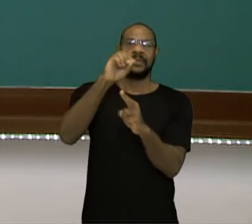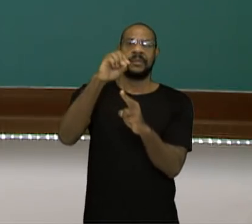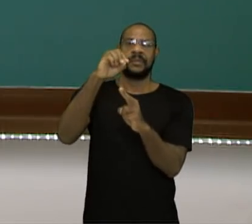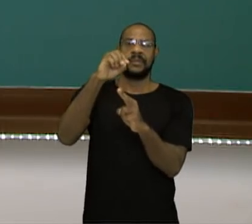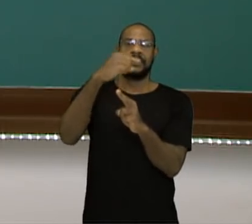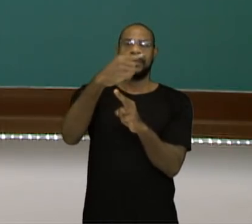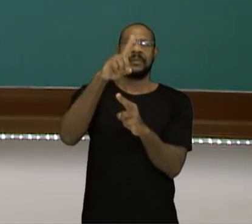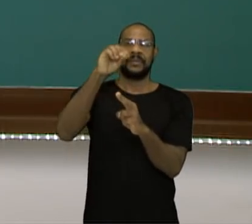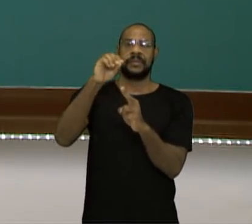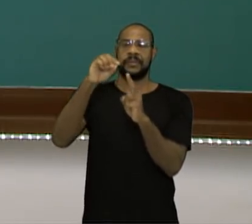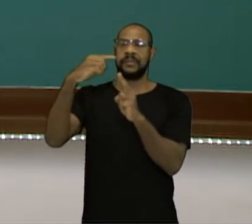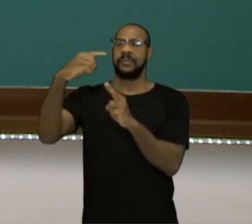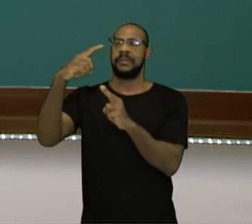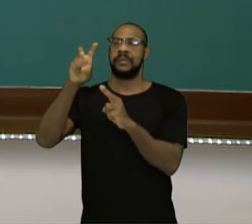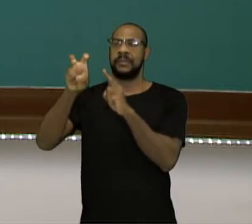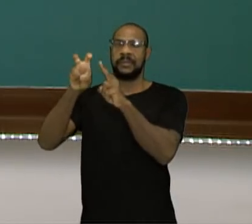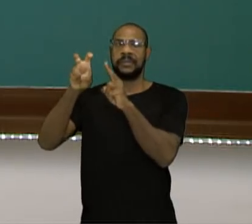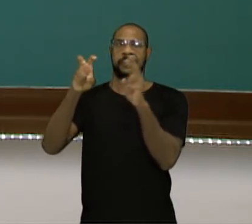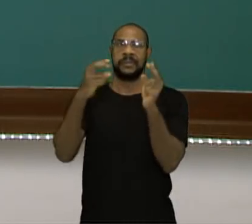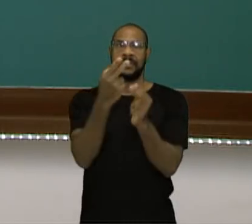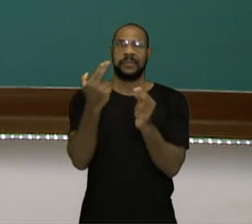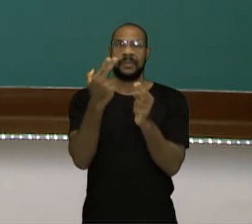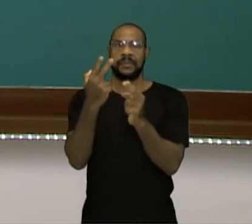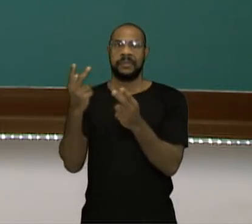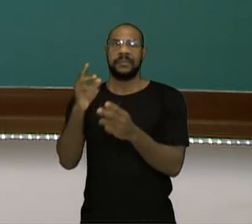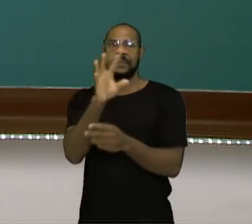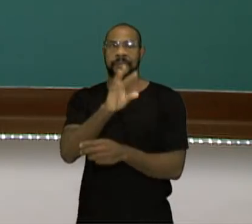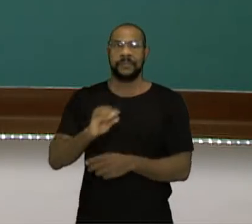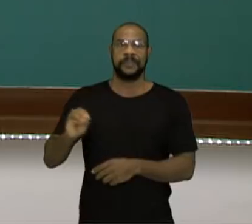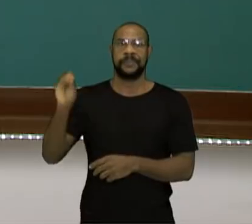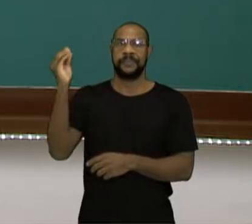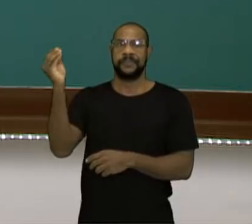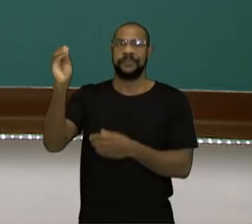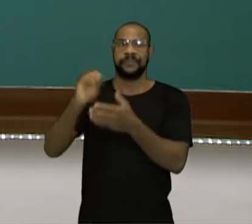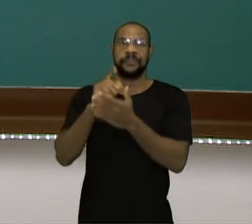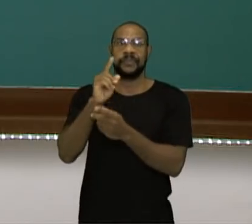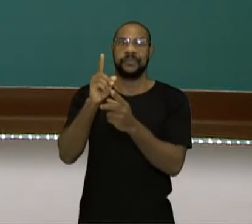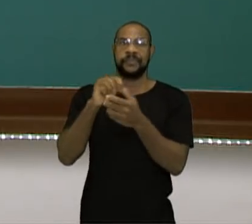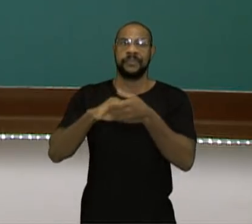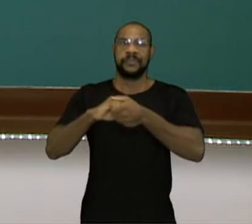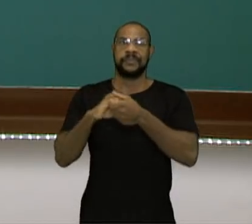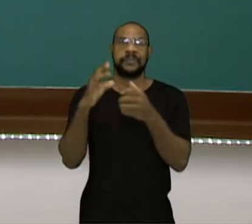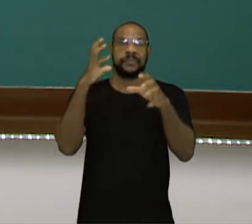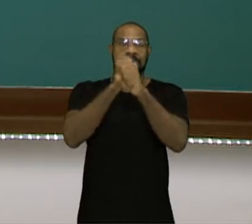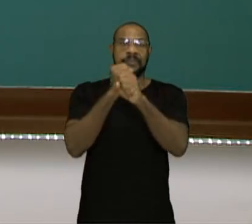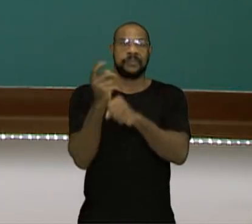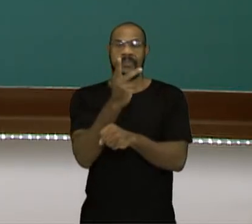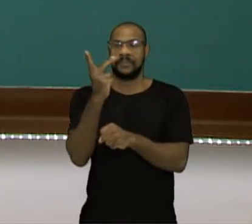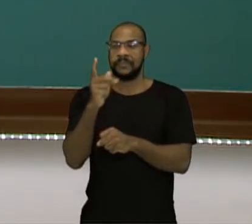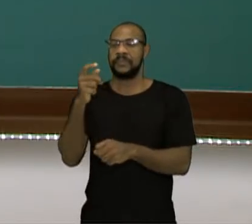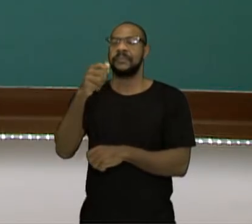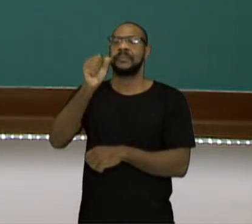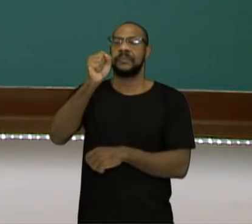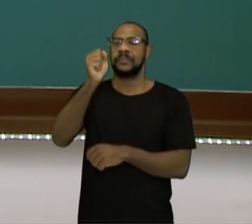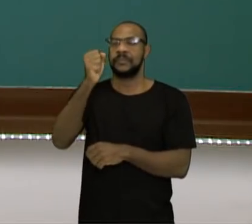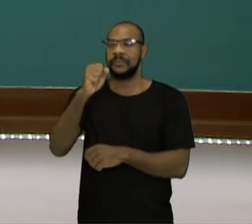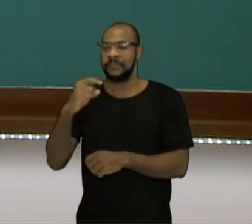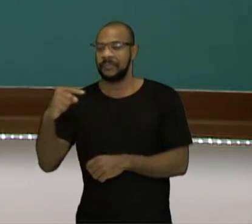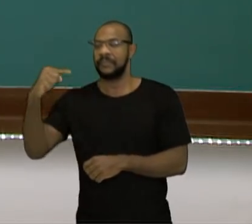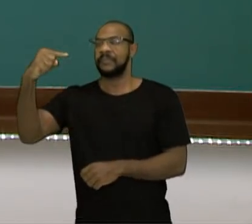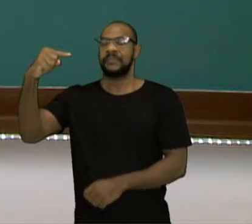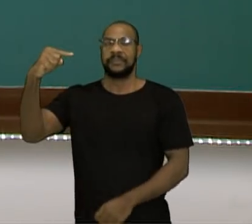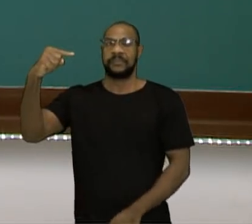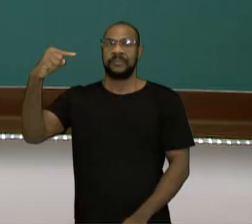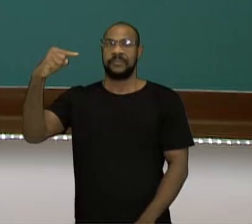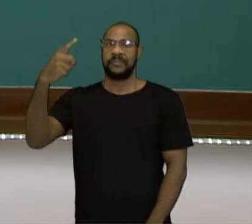dá 15 e eu repito o mesmo sinal. E esse número 8 a gente não usou na conta, a gente repetiu ele. Finalmente, temos